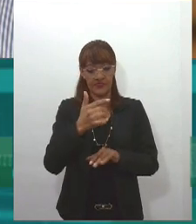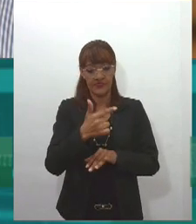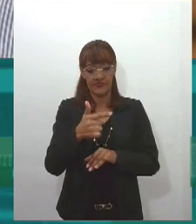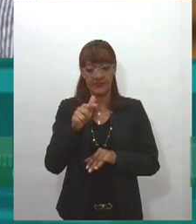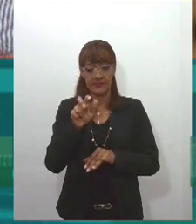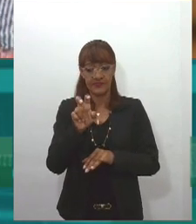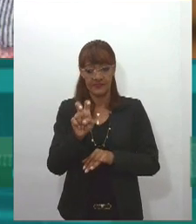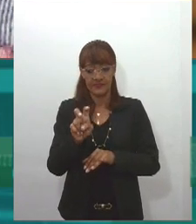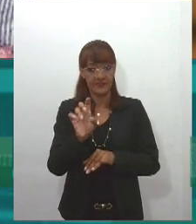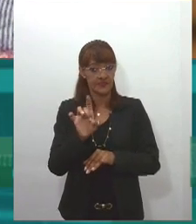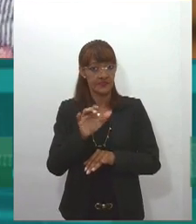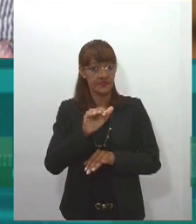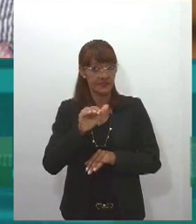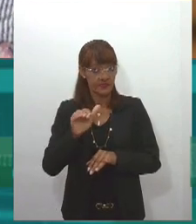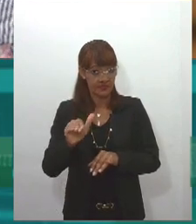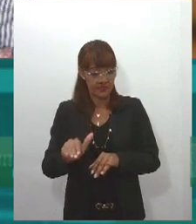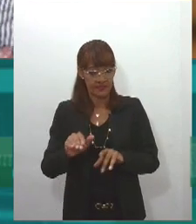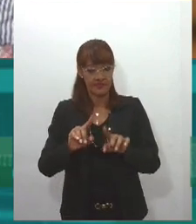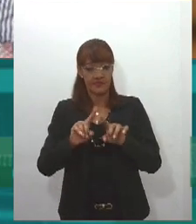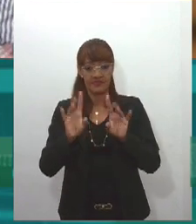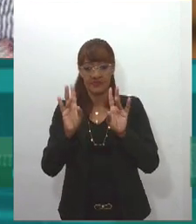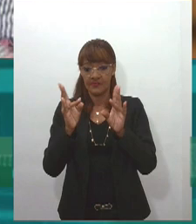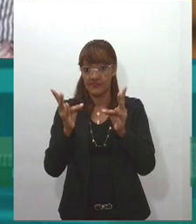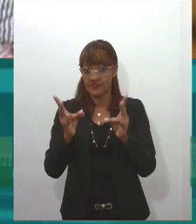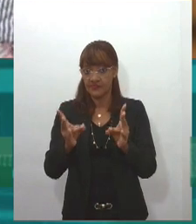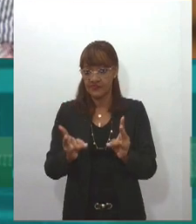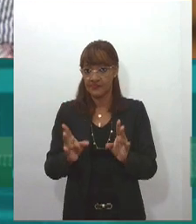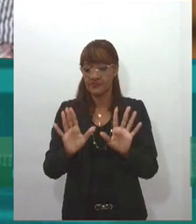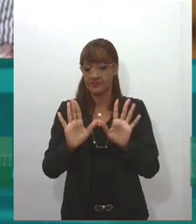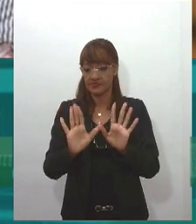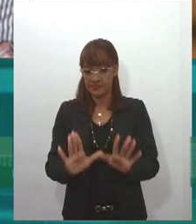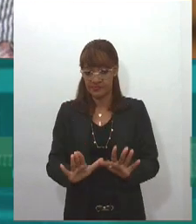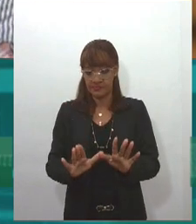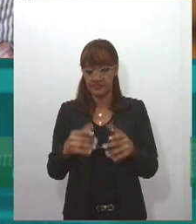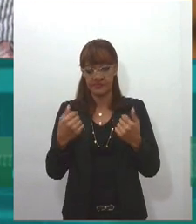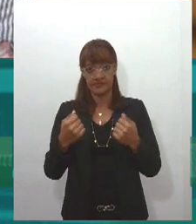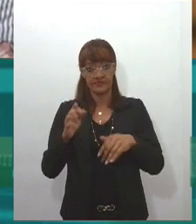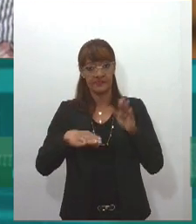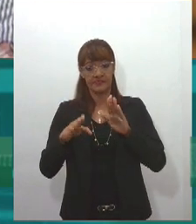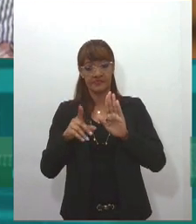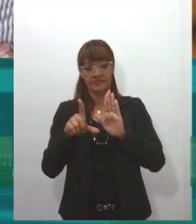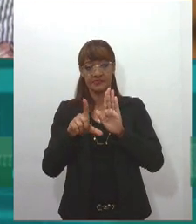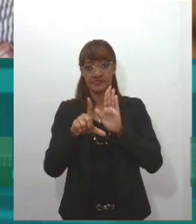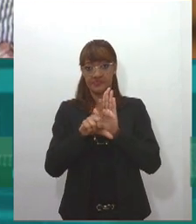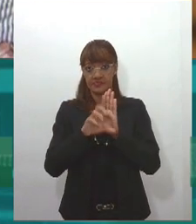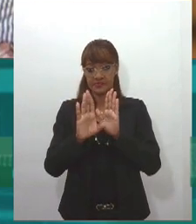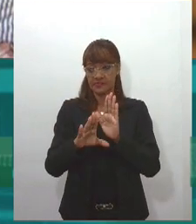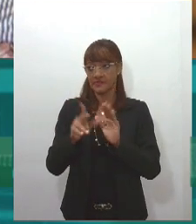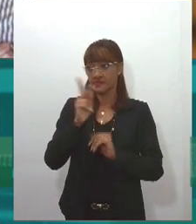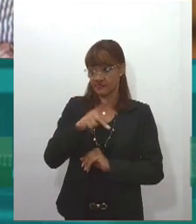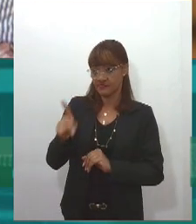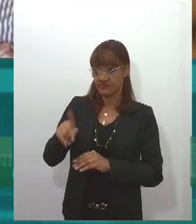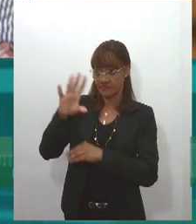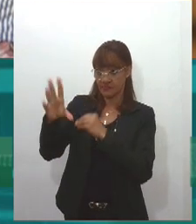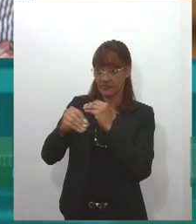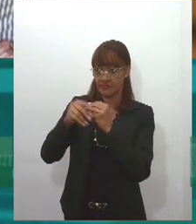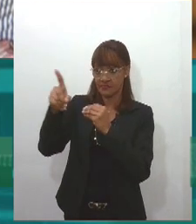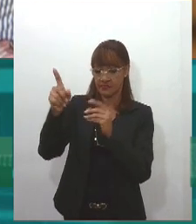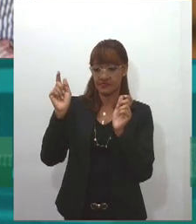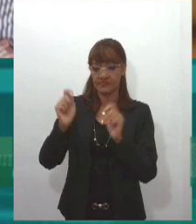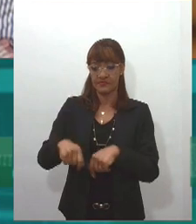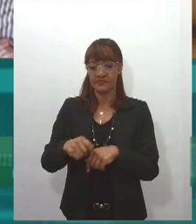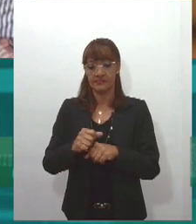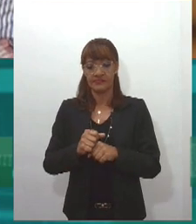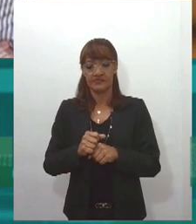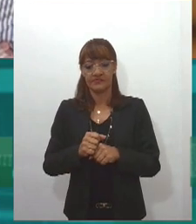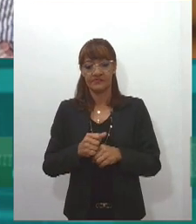definição ainda tá ainda dependente de regulamentação não sei se o professor tem alguma contribuição que ele já viu alguma eh questão dessa